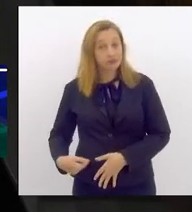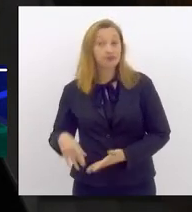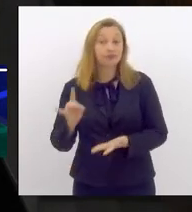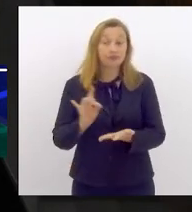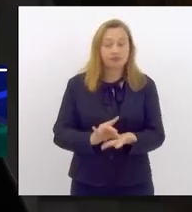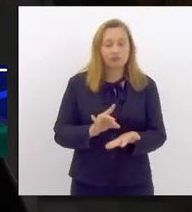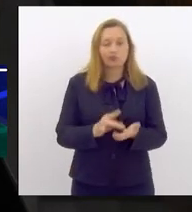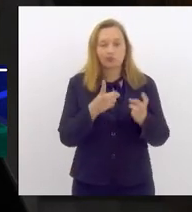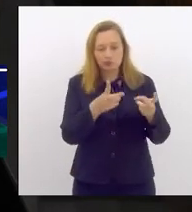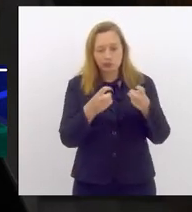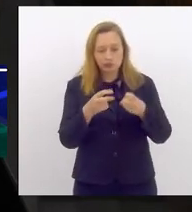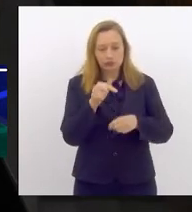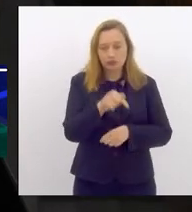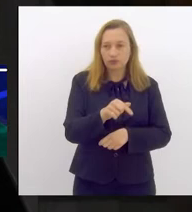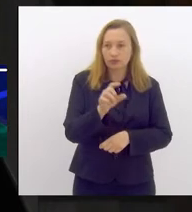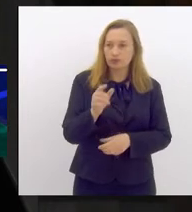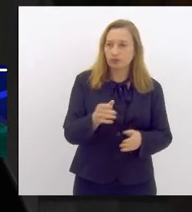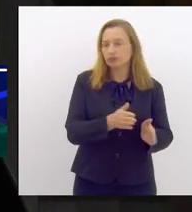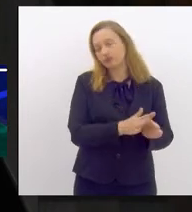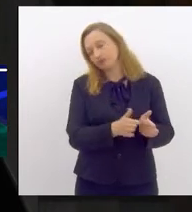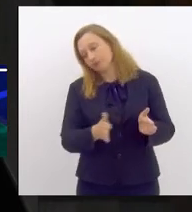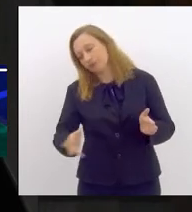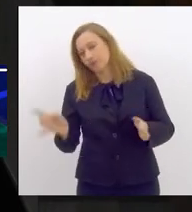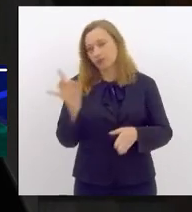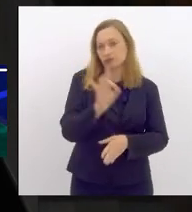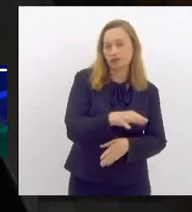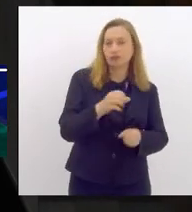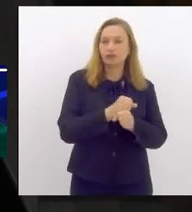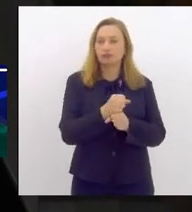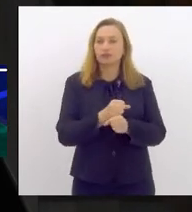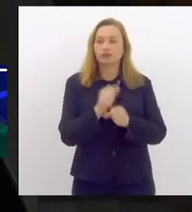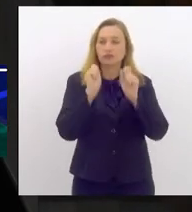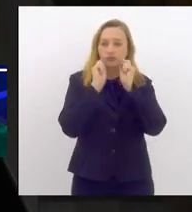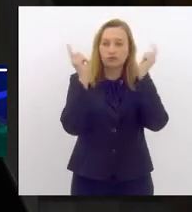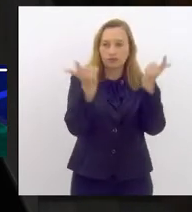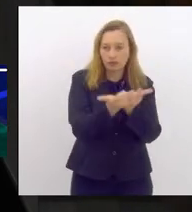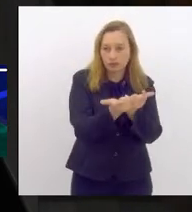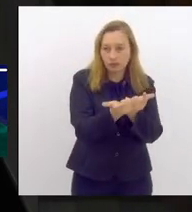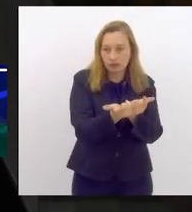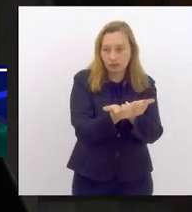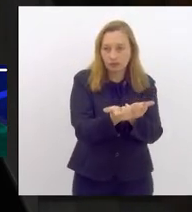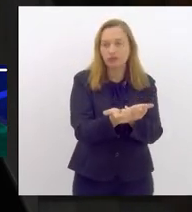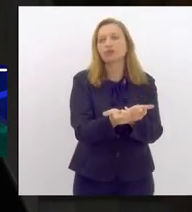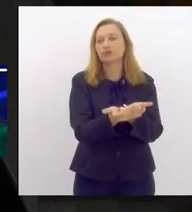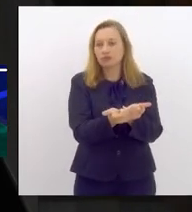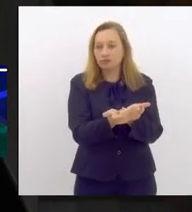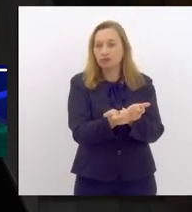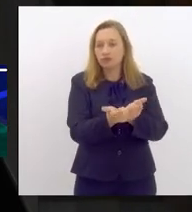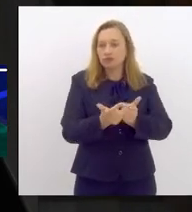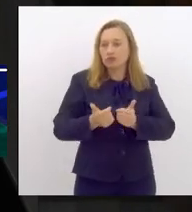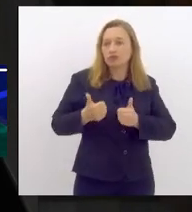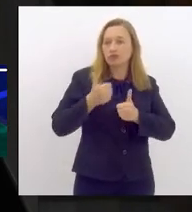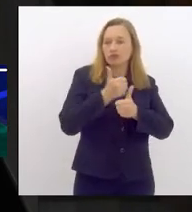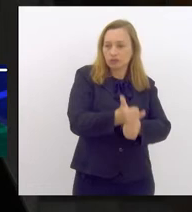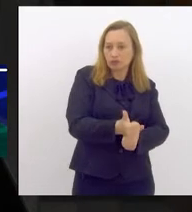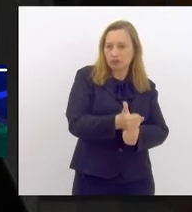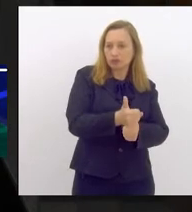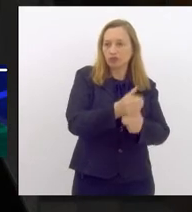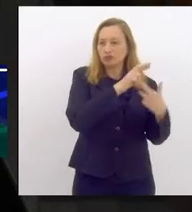verdade eu tenho percebido aqui ao longo dos últimos anos que Assembleia Legislativa acaba assumindo